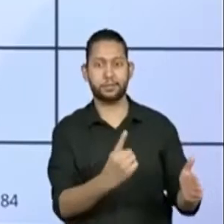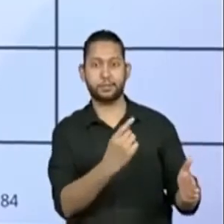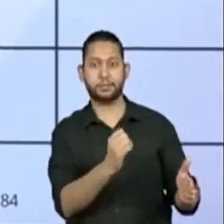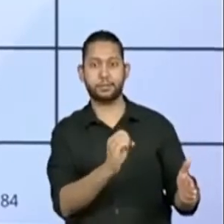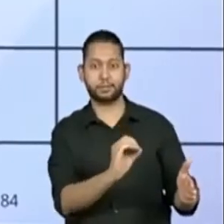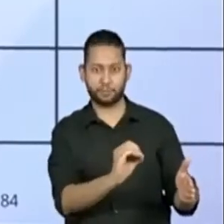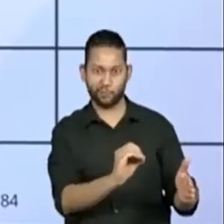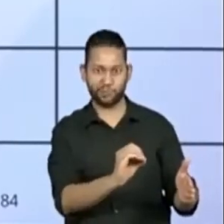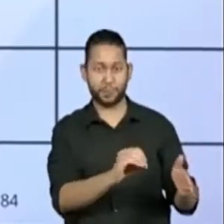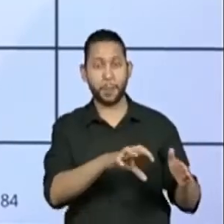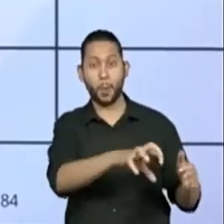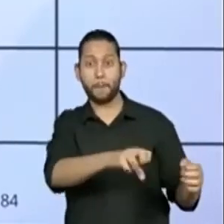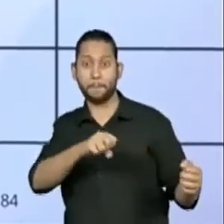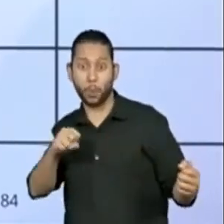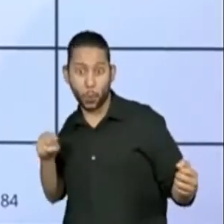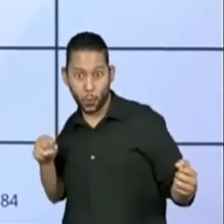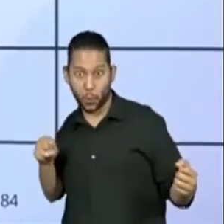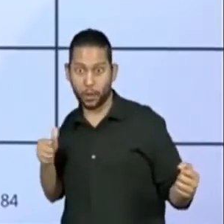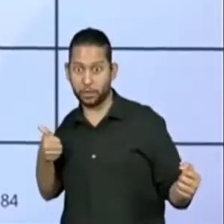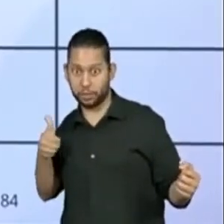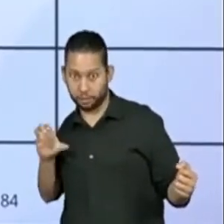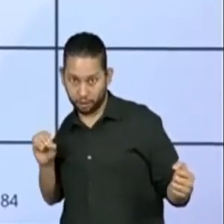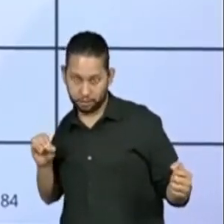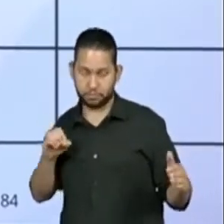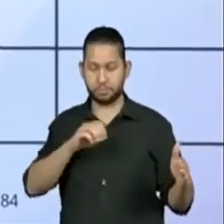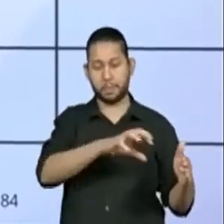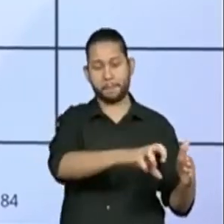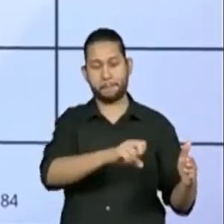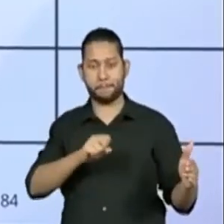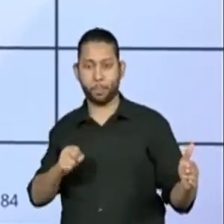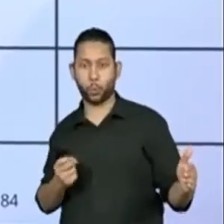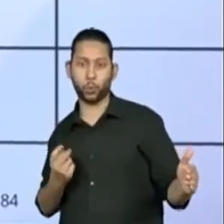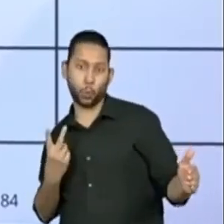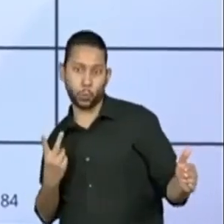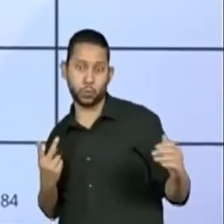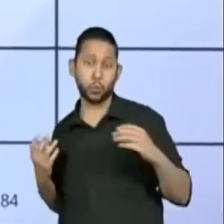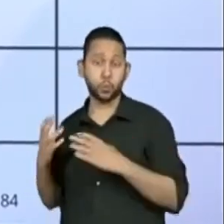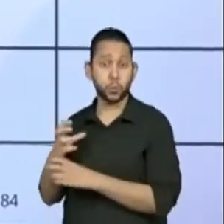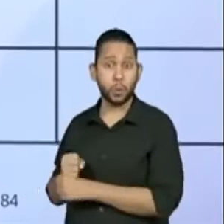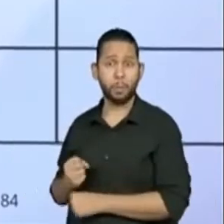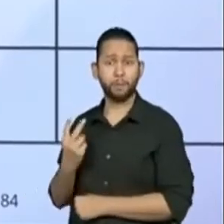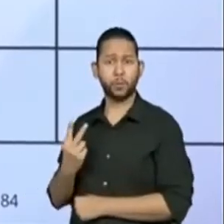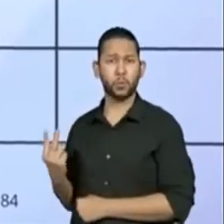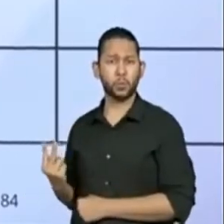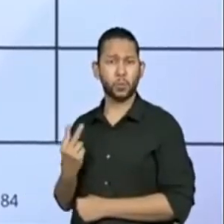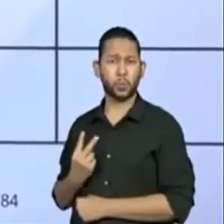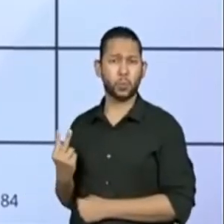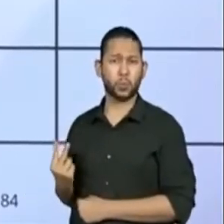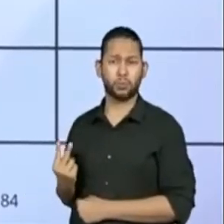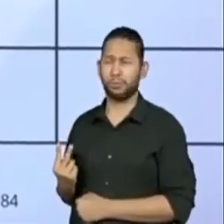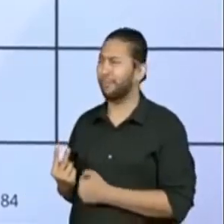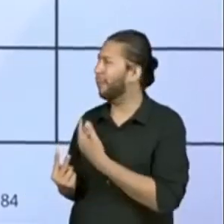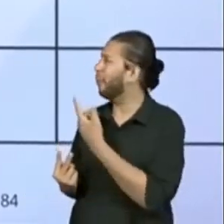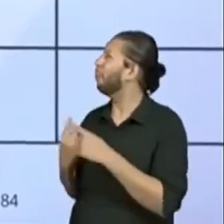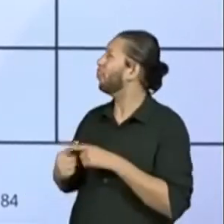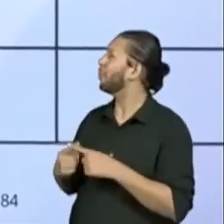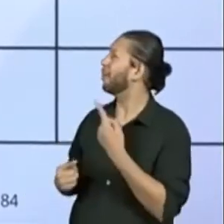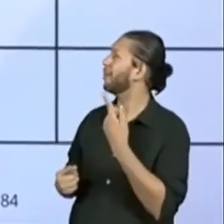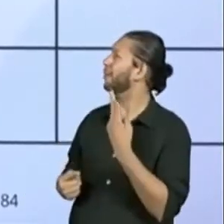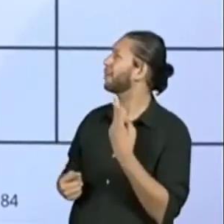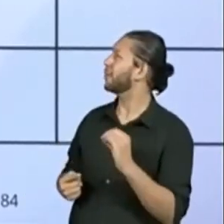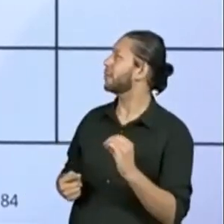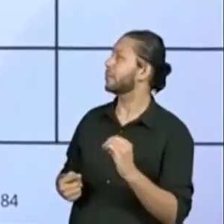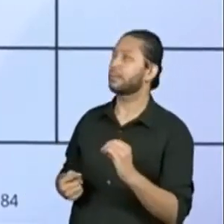usamos 22 laranjas mas olha como assim ficou mais fácil pessoal eu peguei 180